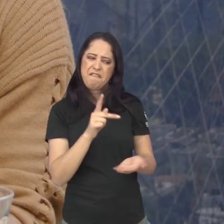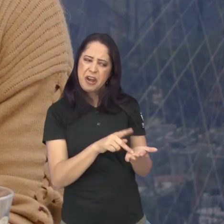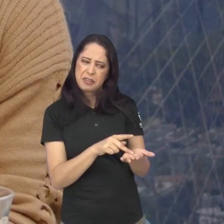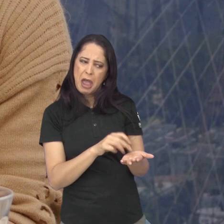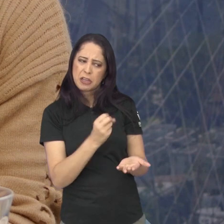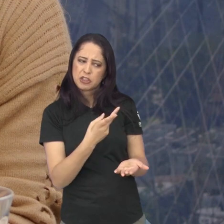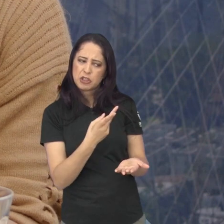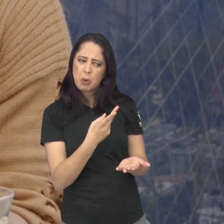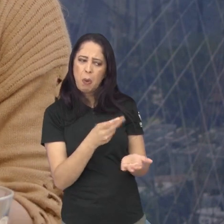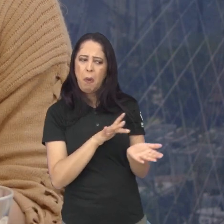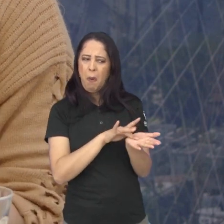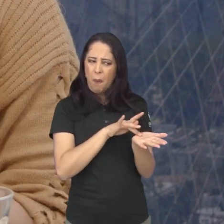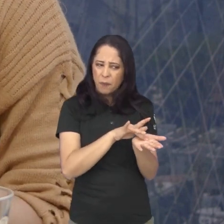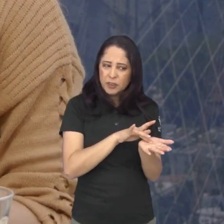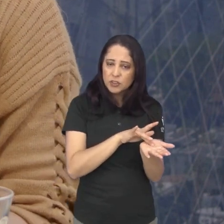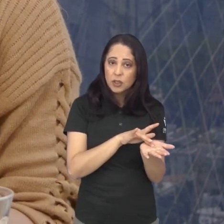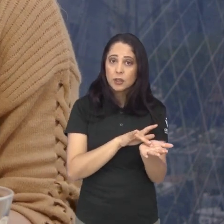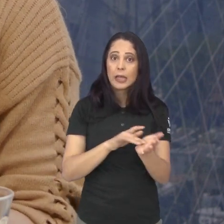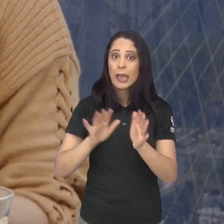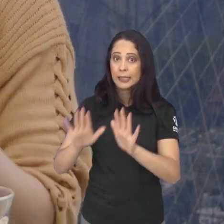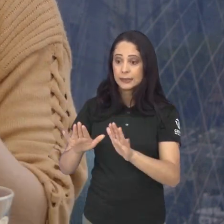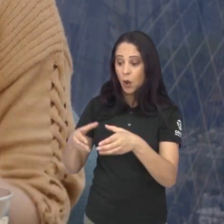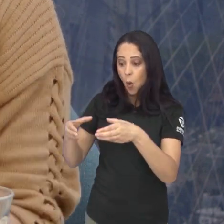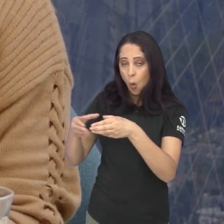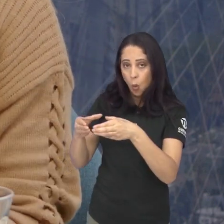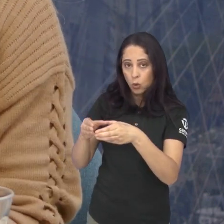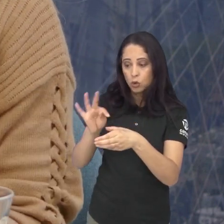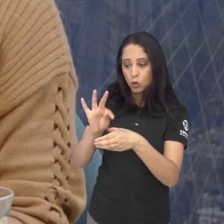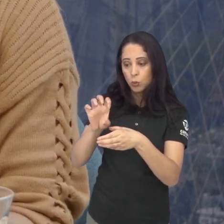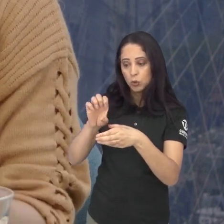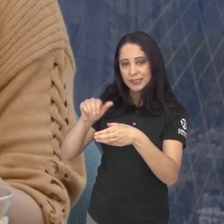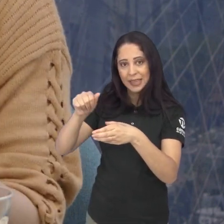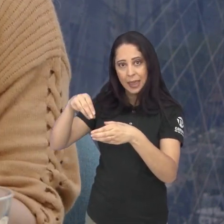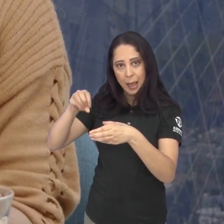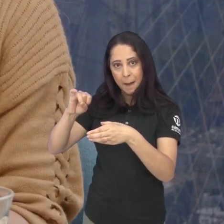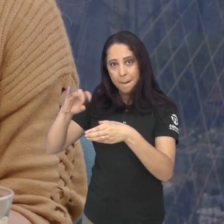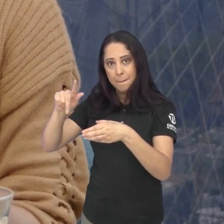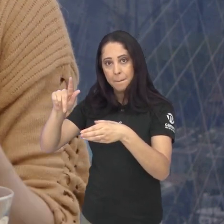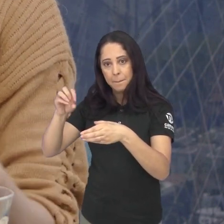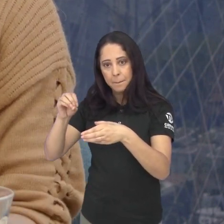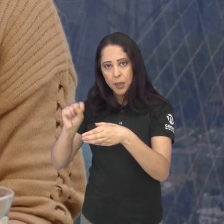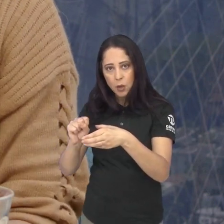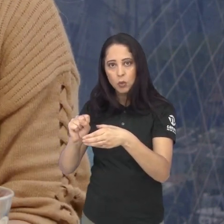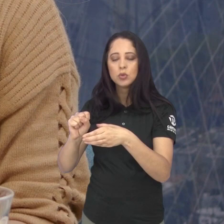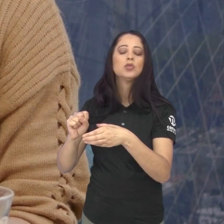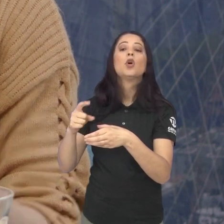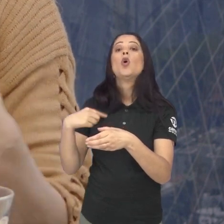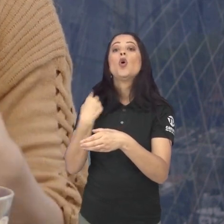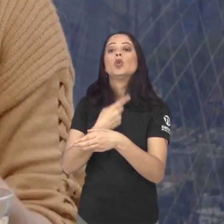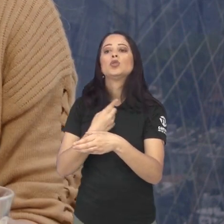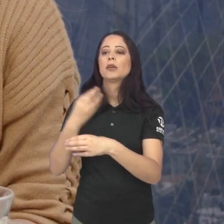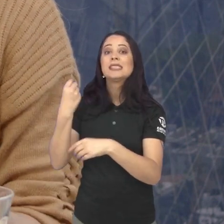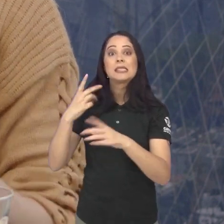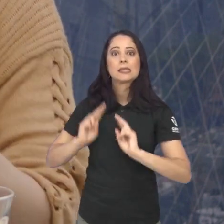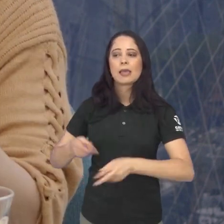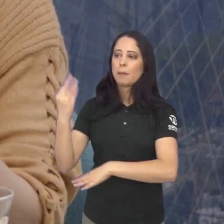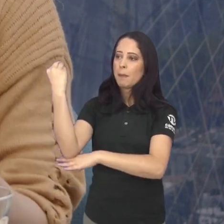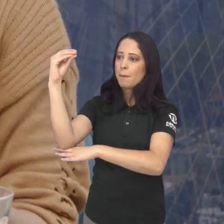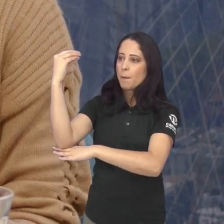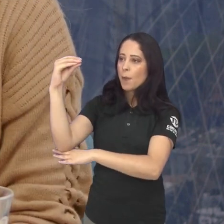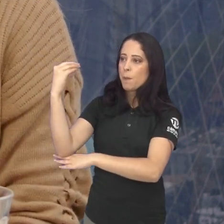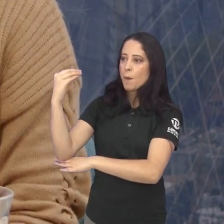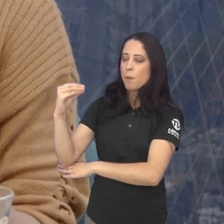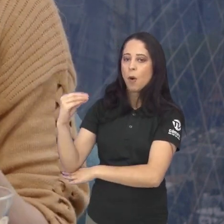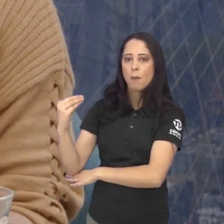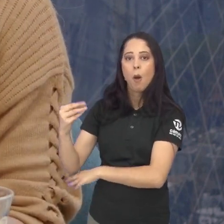gente usa o Ter Amigos justamente como esse filtro de quem realmente é bom, quem é realmente cientificamente comprovado, quem realmente